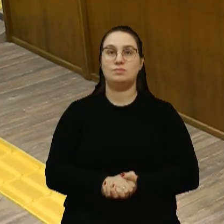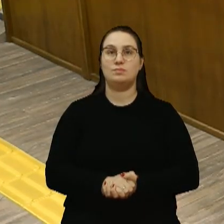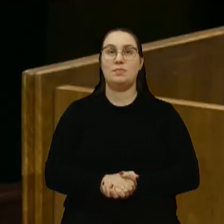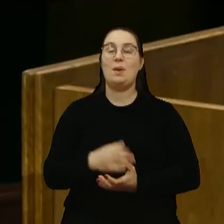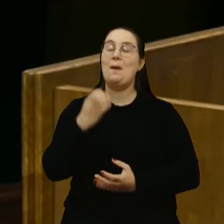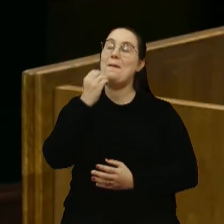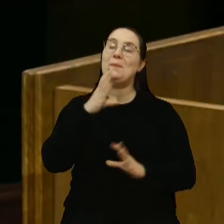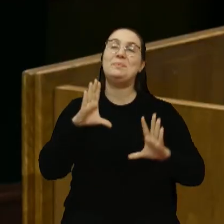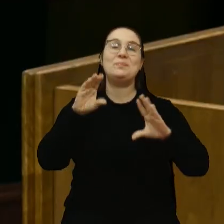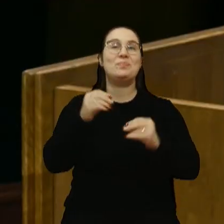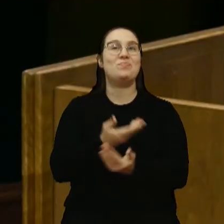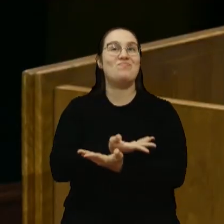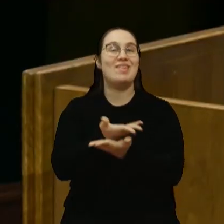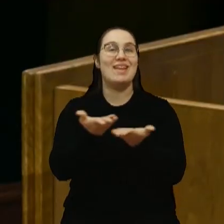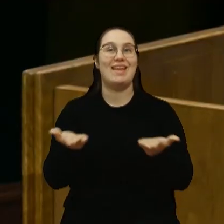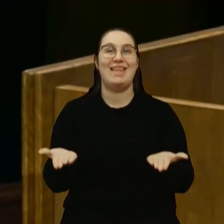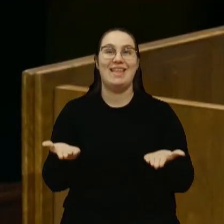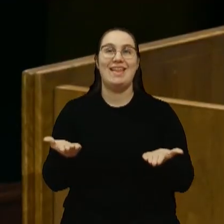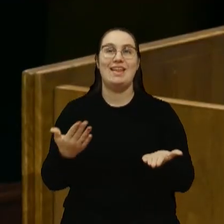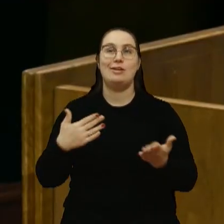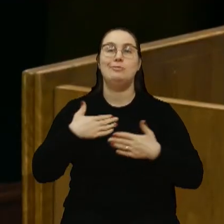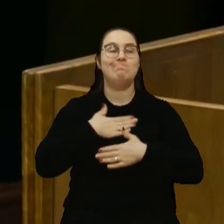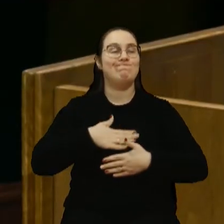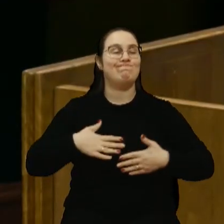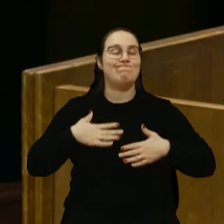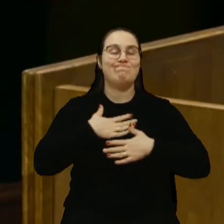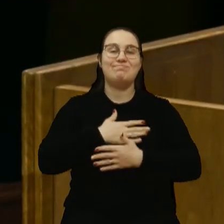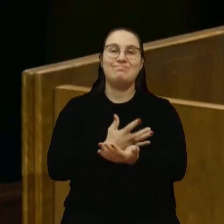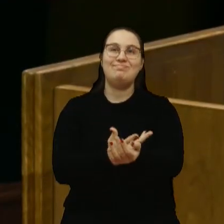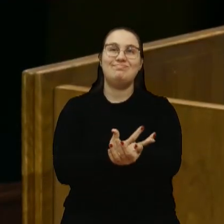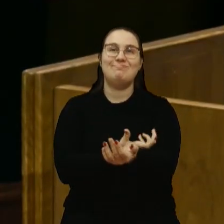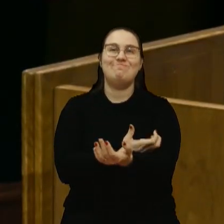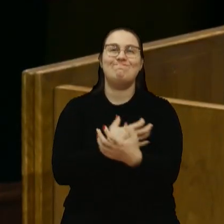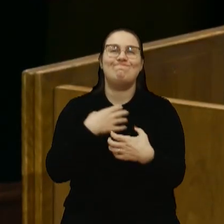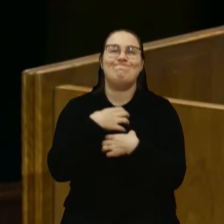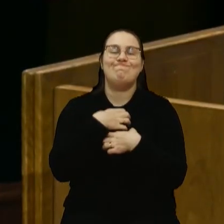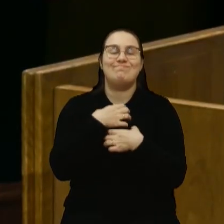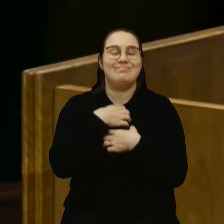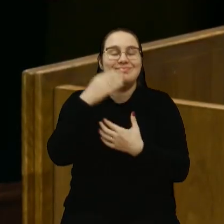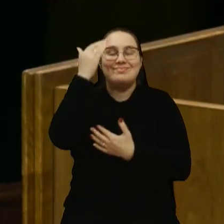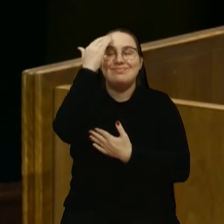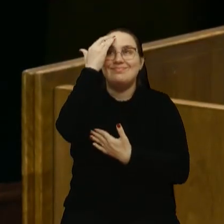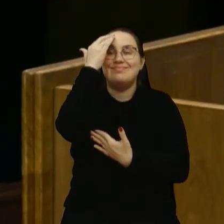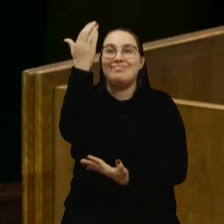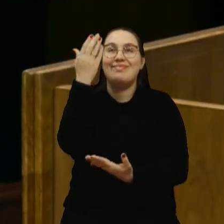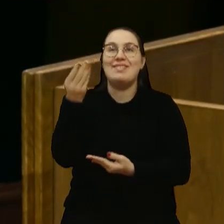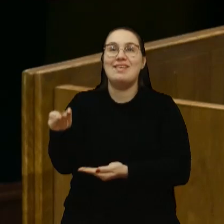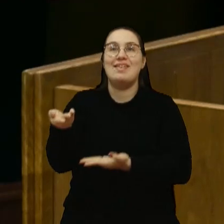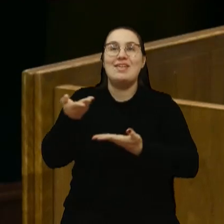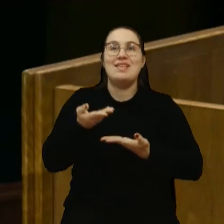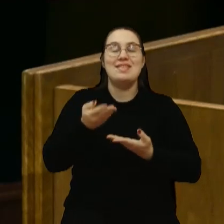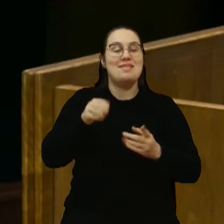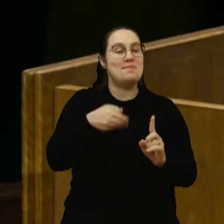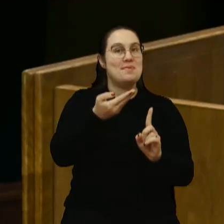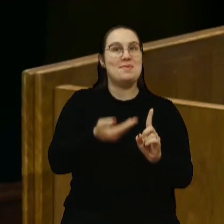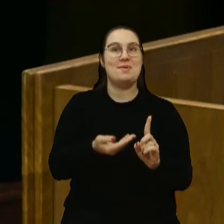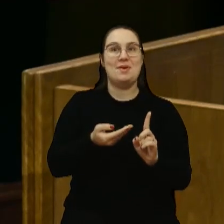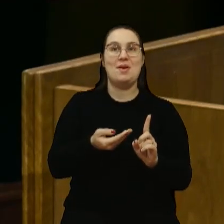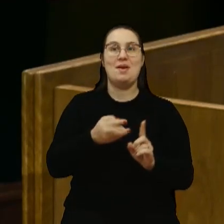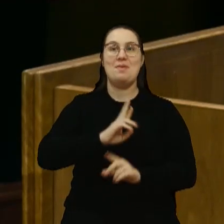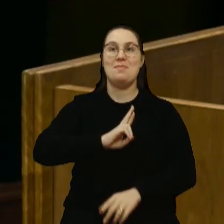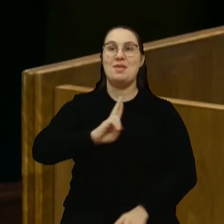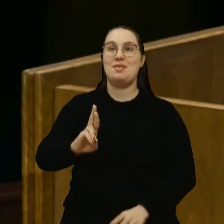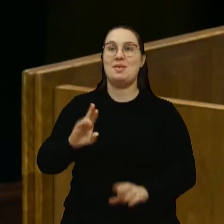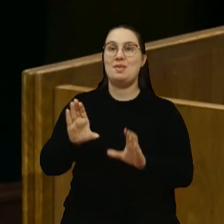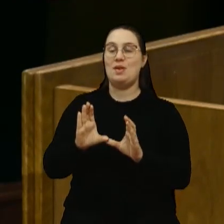Boa noite a todos. É com muita emoção e um enorme sentimento de gratidão que recebo essa homenagem hoje em nome do Veteran Car